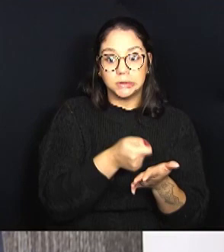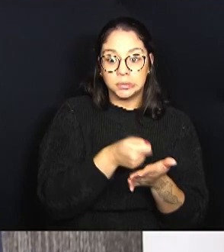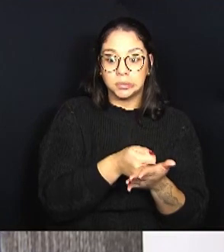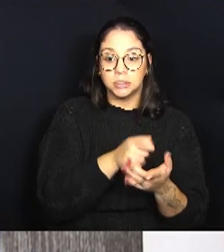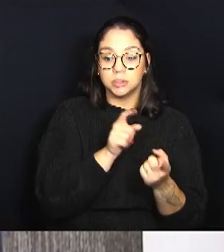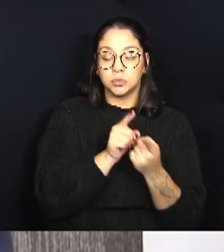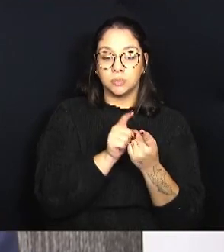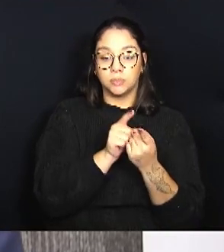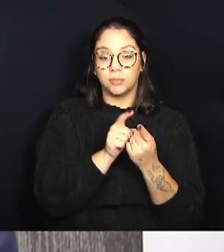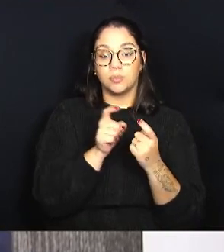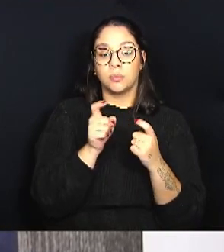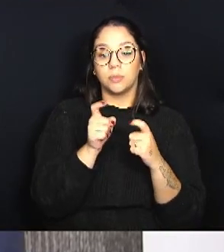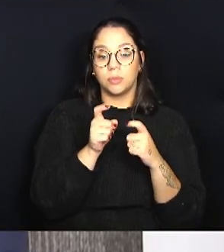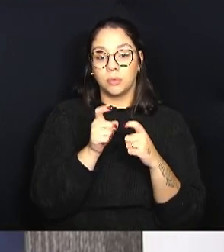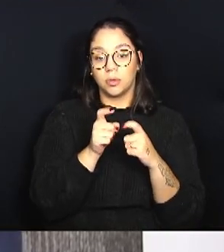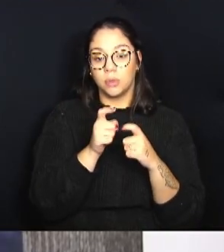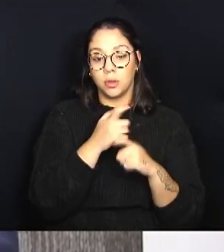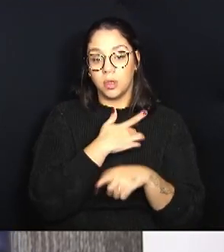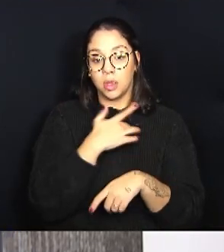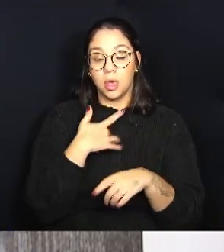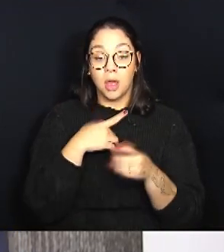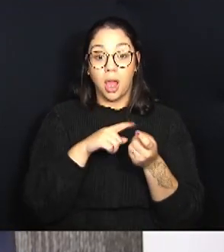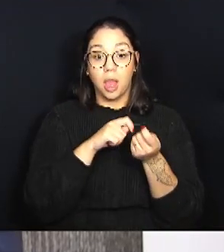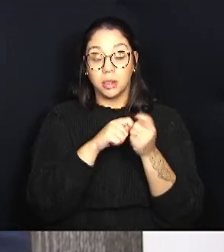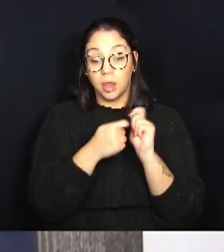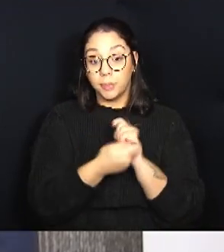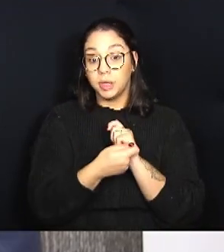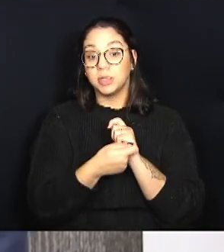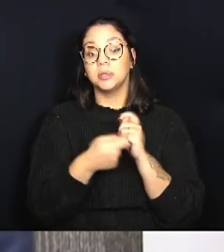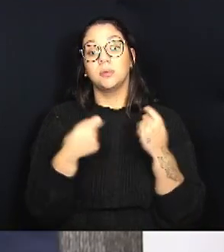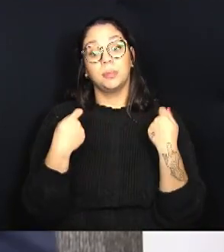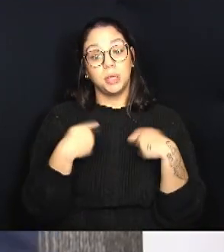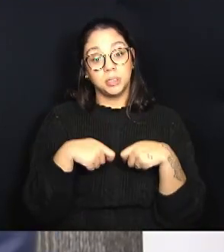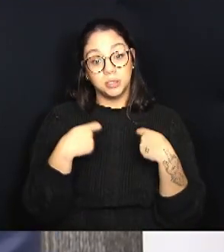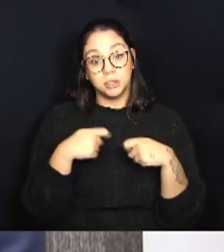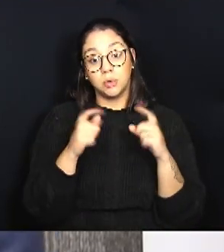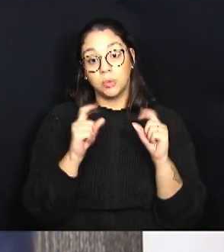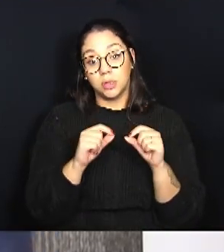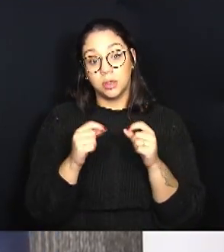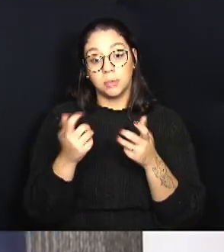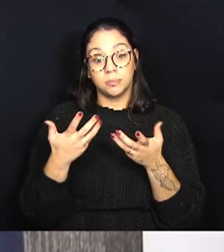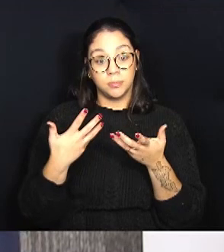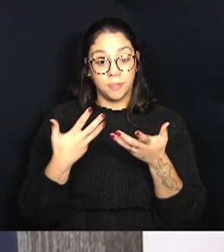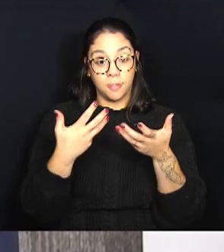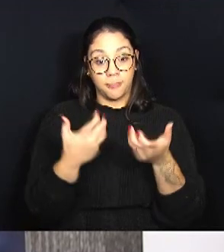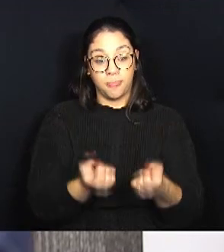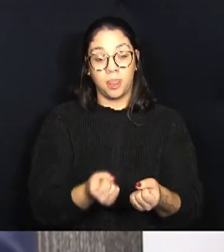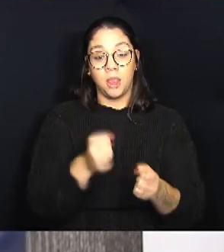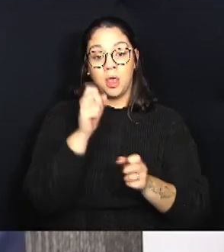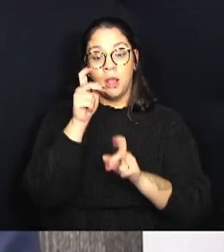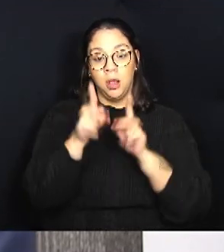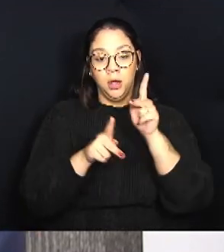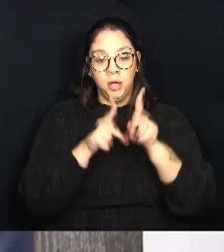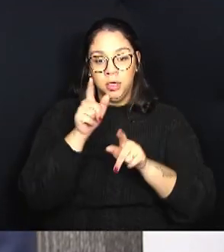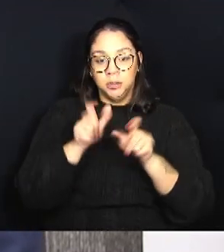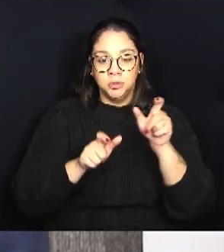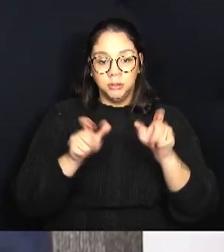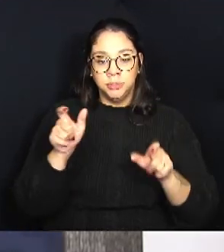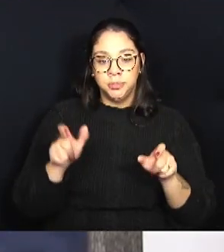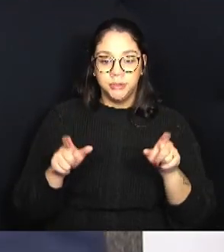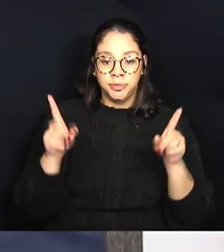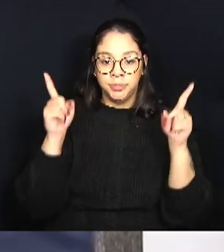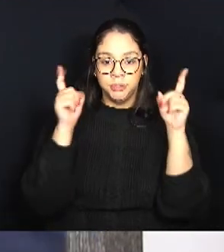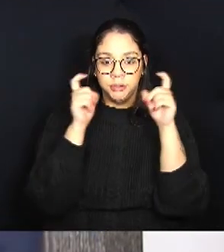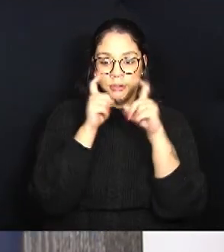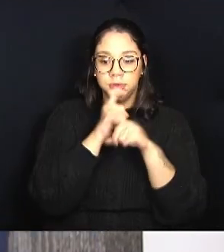particulares a fazerem as adaptações necessárias para que receba aquela pessoa que tem dificuldade na sua locomoção.